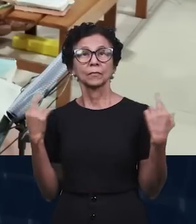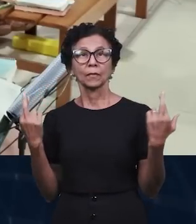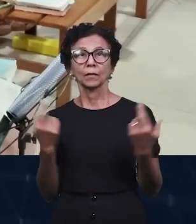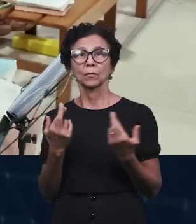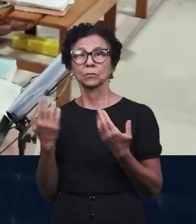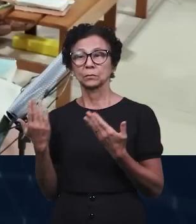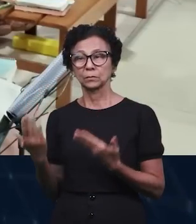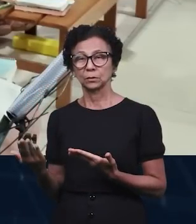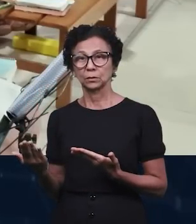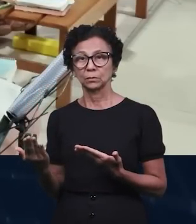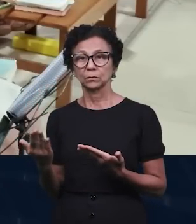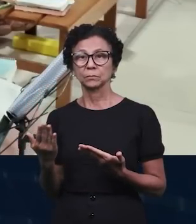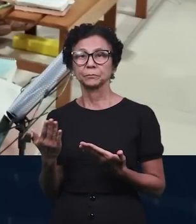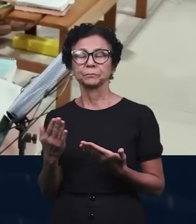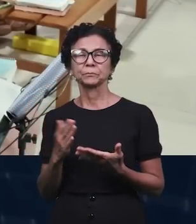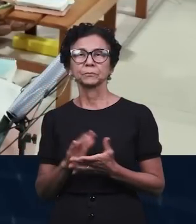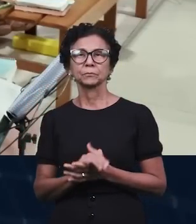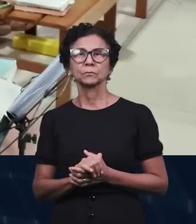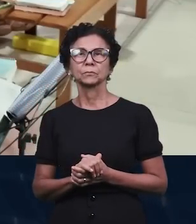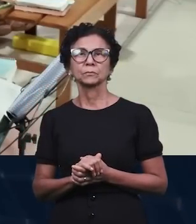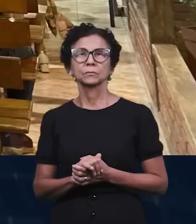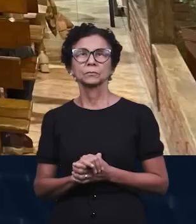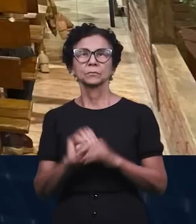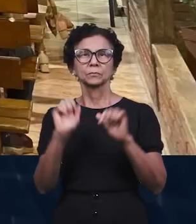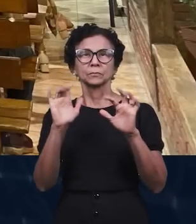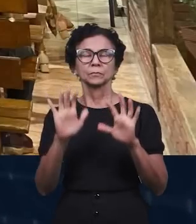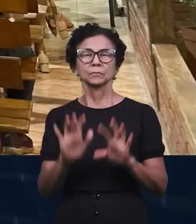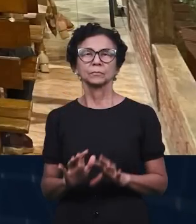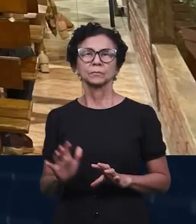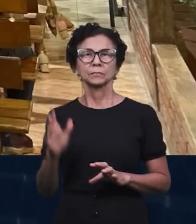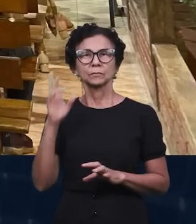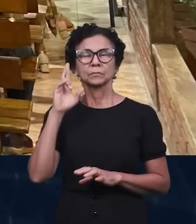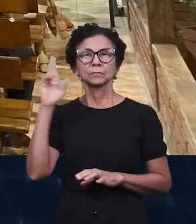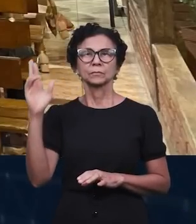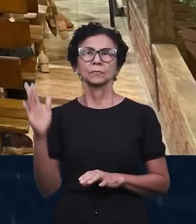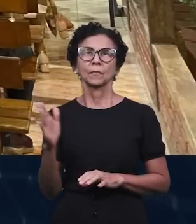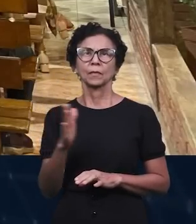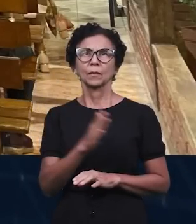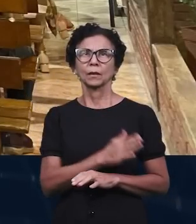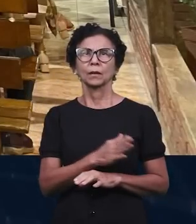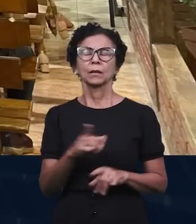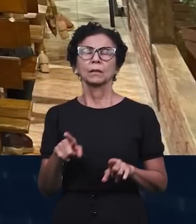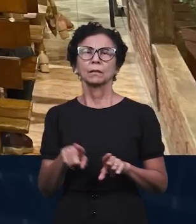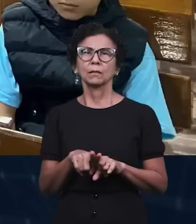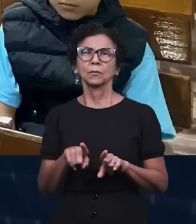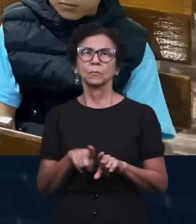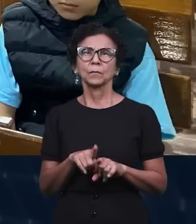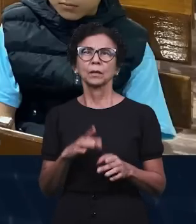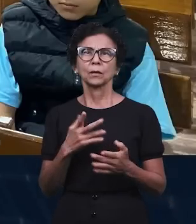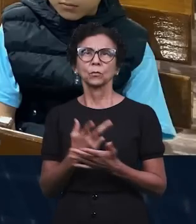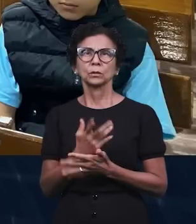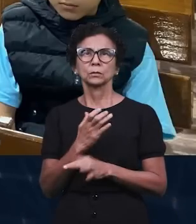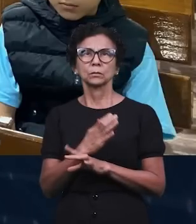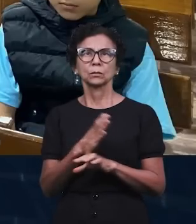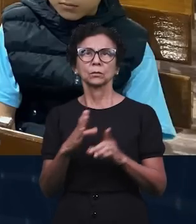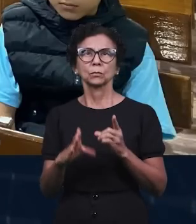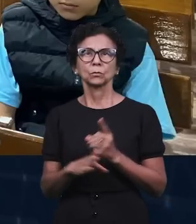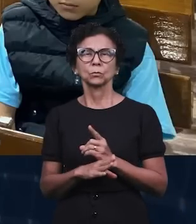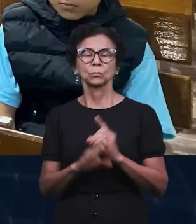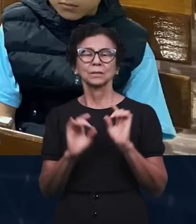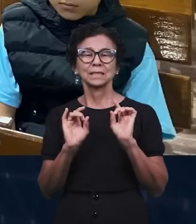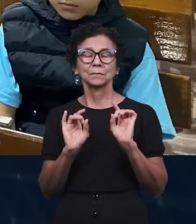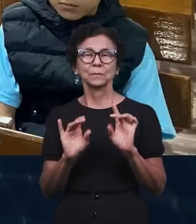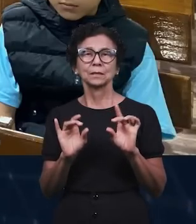e receberam um grande renovo da parte do Senhor. Na ICM Rua Dona Floripa, também houve um culto especial